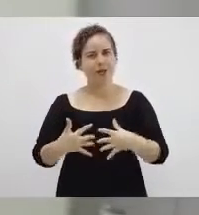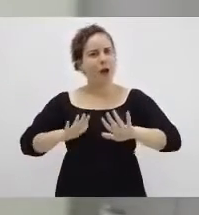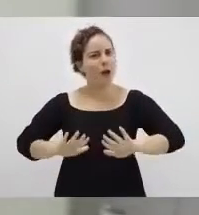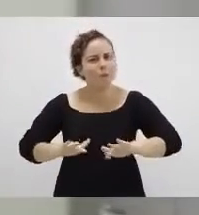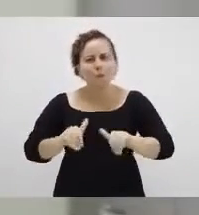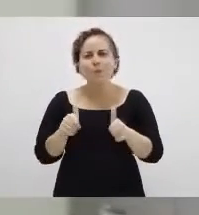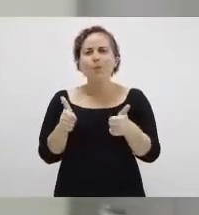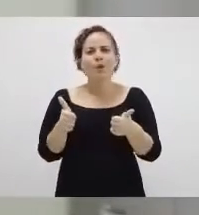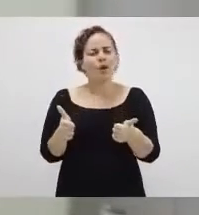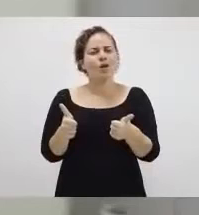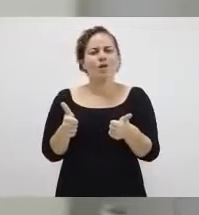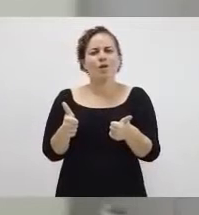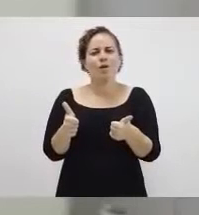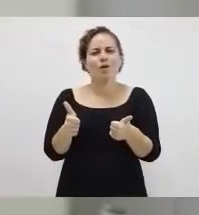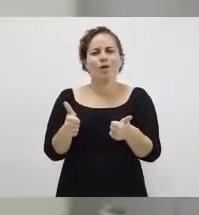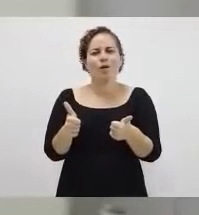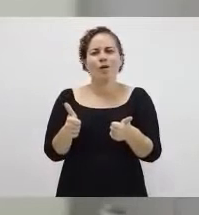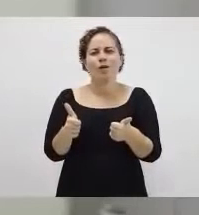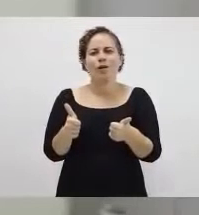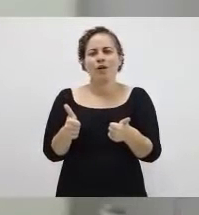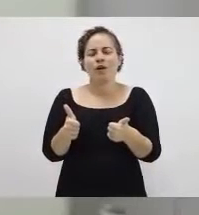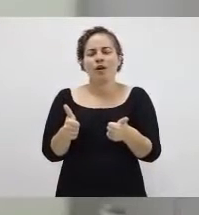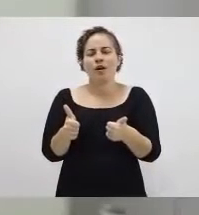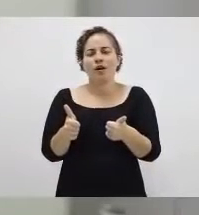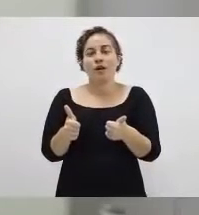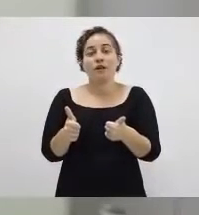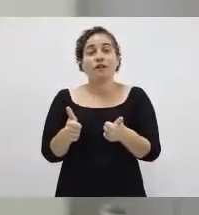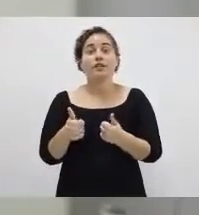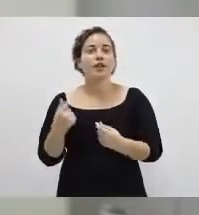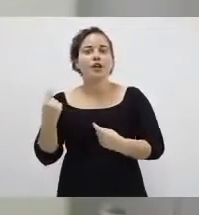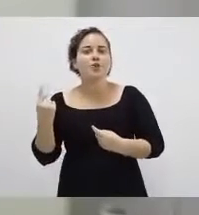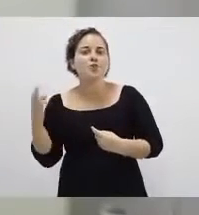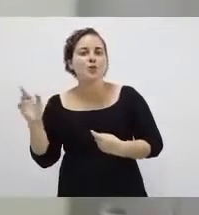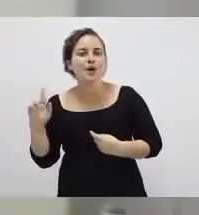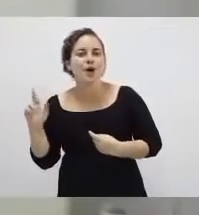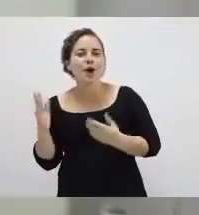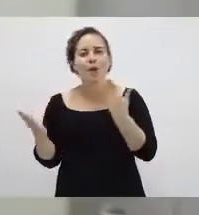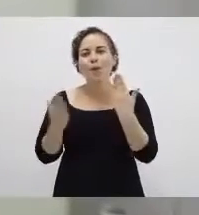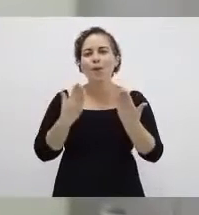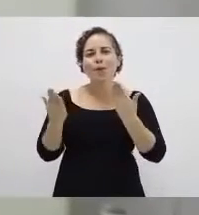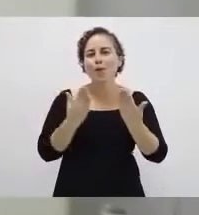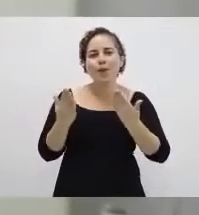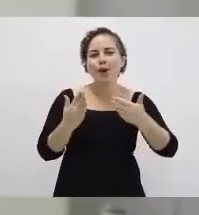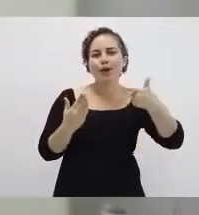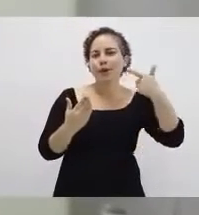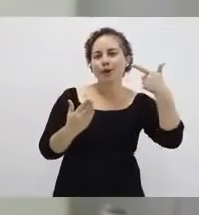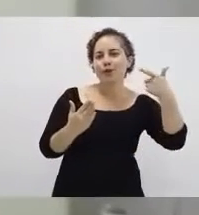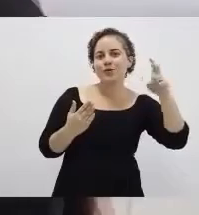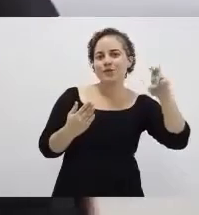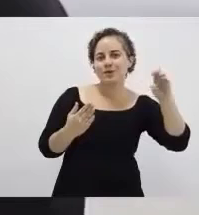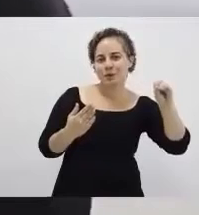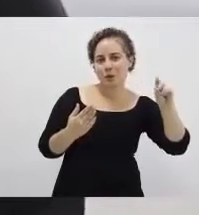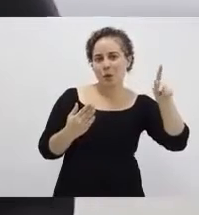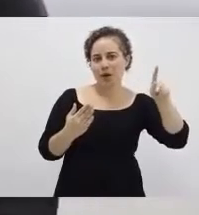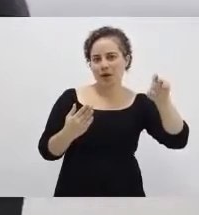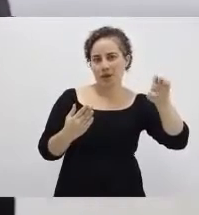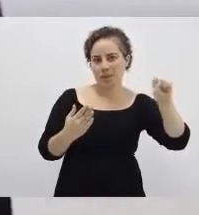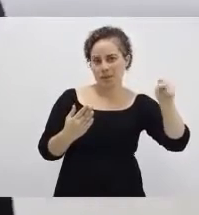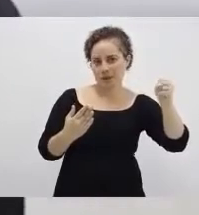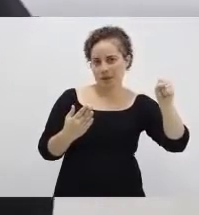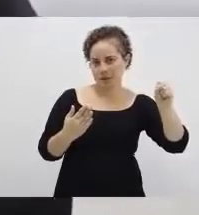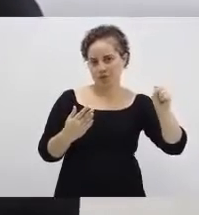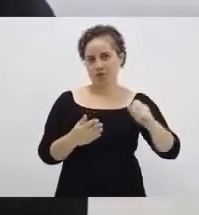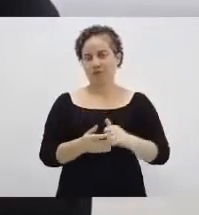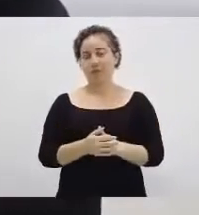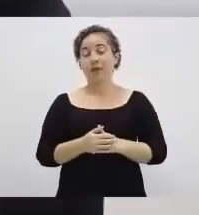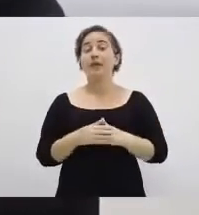que a informação simples e pura de que um real vale 250 pesos. Essa informação é importante